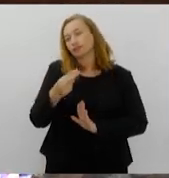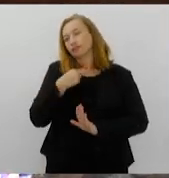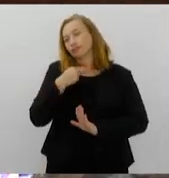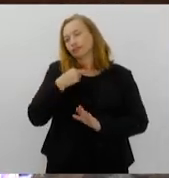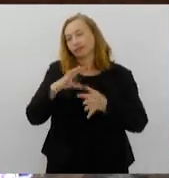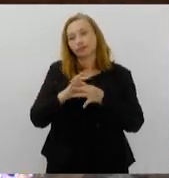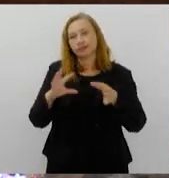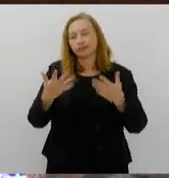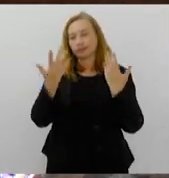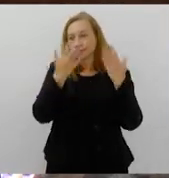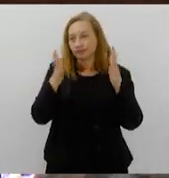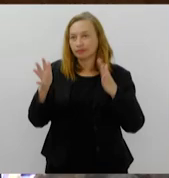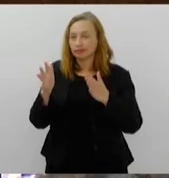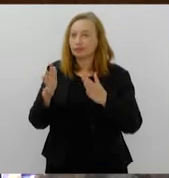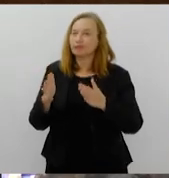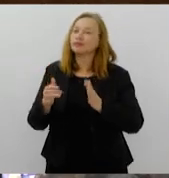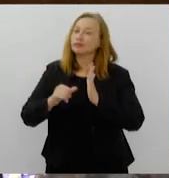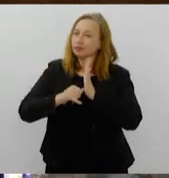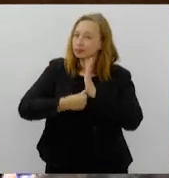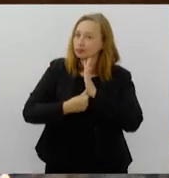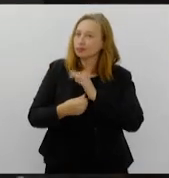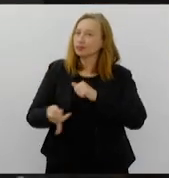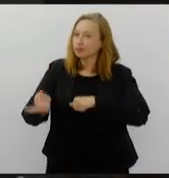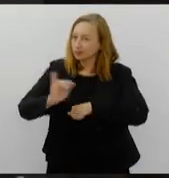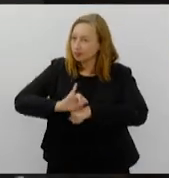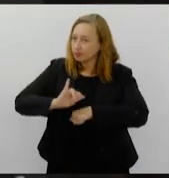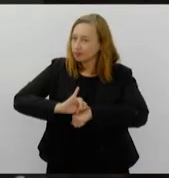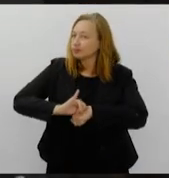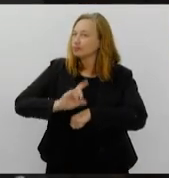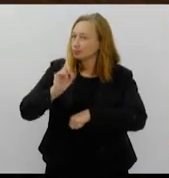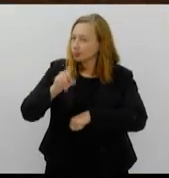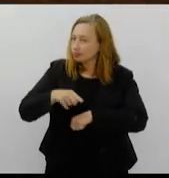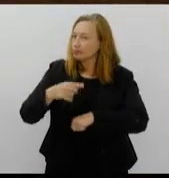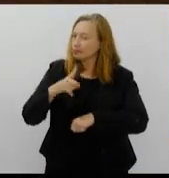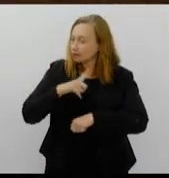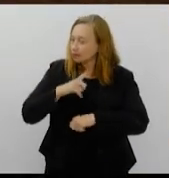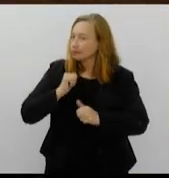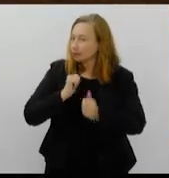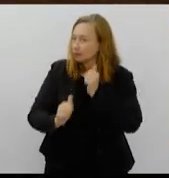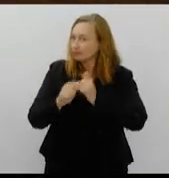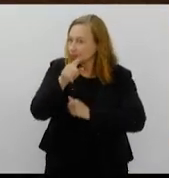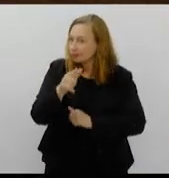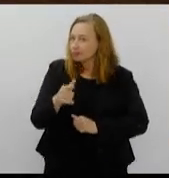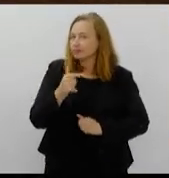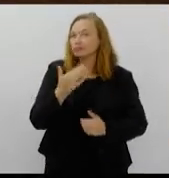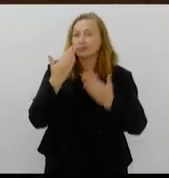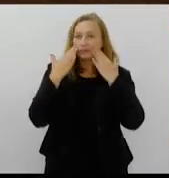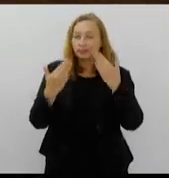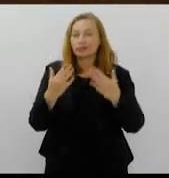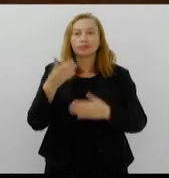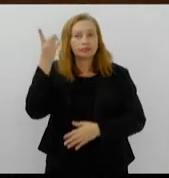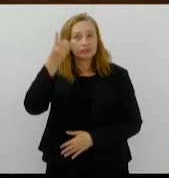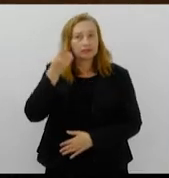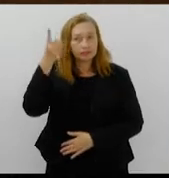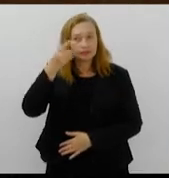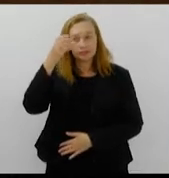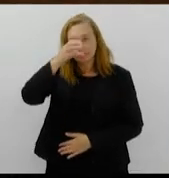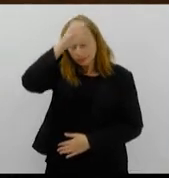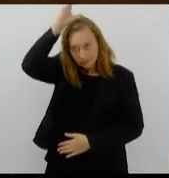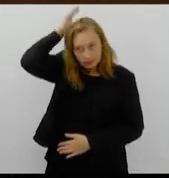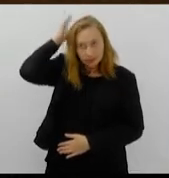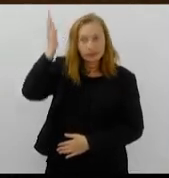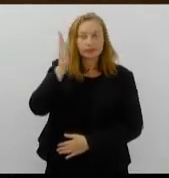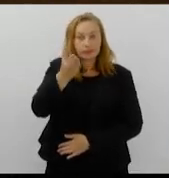de parabenizar o Volta Redonda Futebol Clube, né? Você tem futebol ainda para apresentar, presidente, lá. Então, nosso treinador Luiz Paulo. Você é o